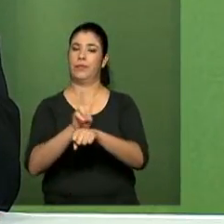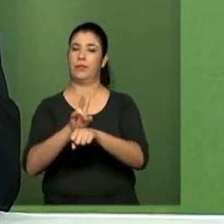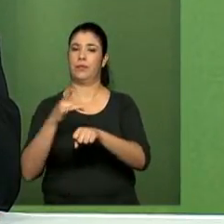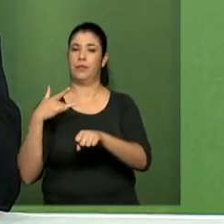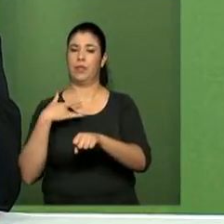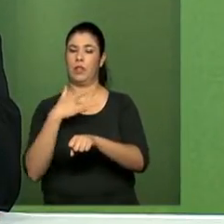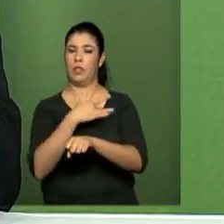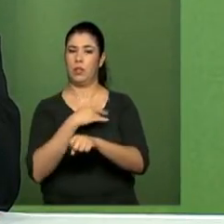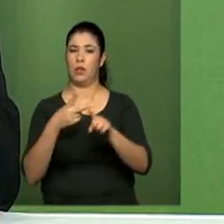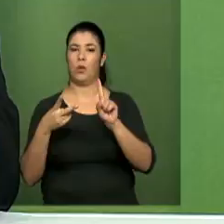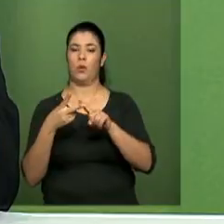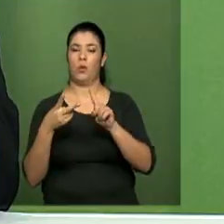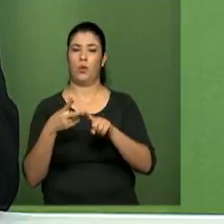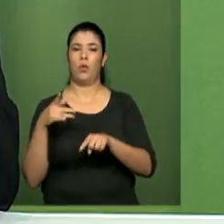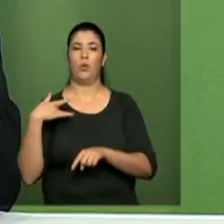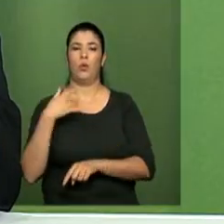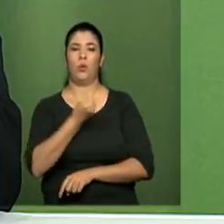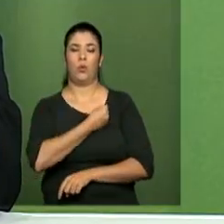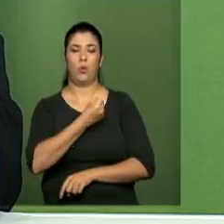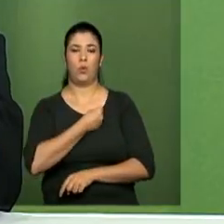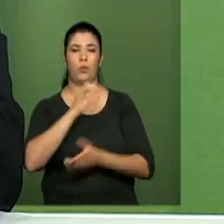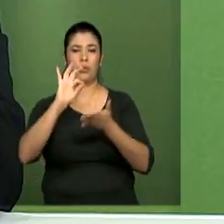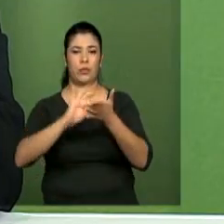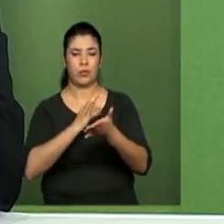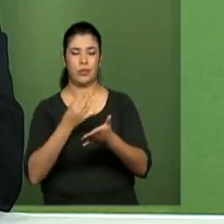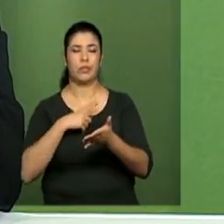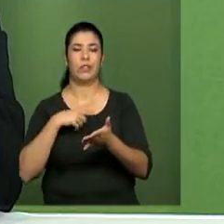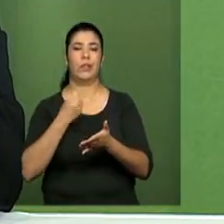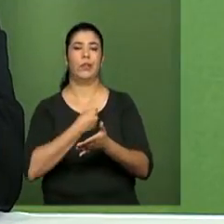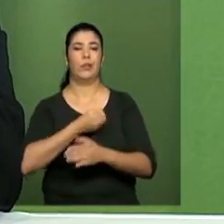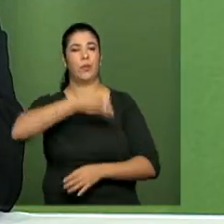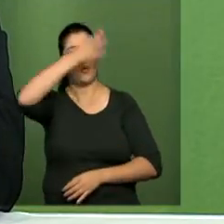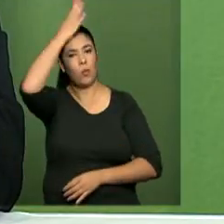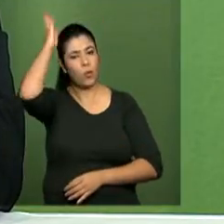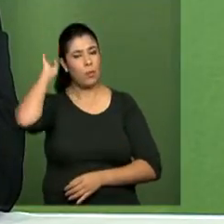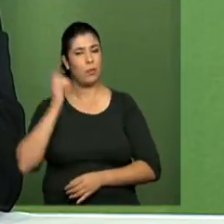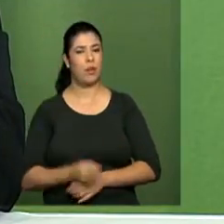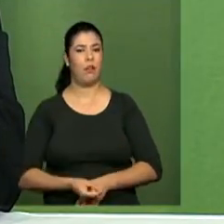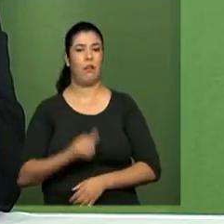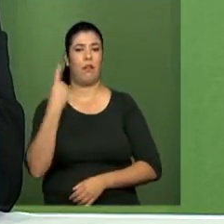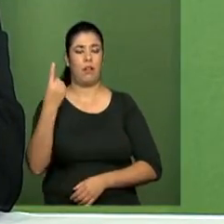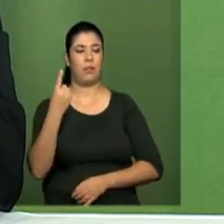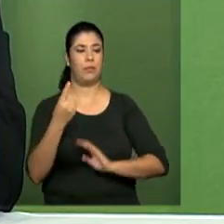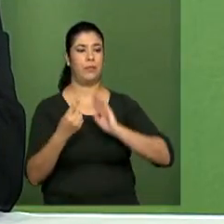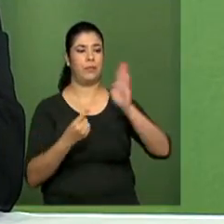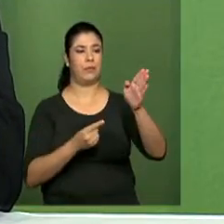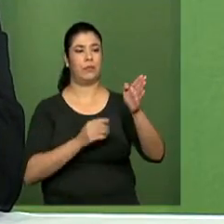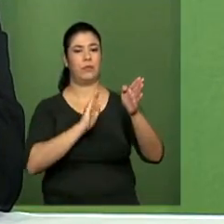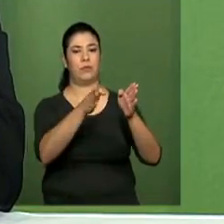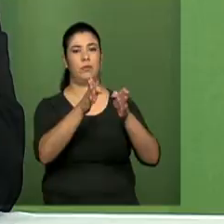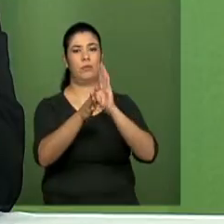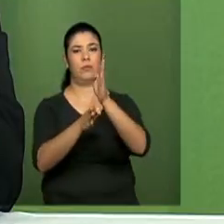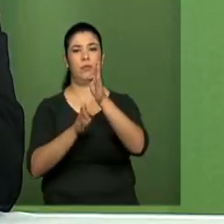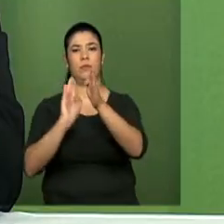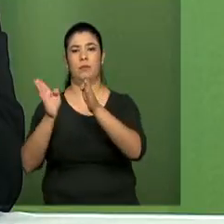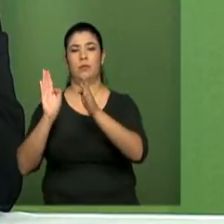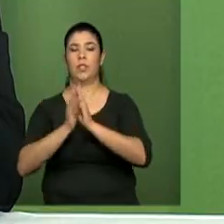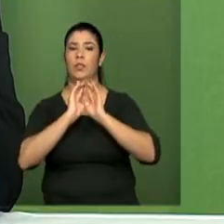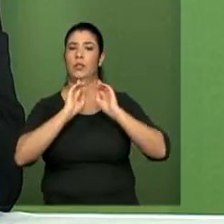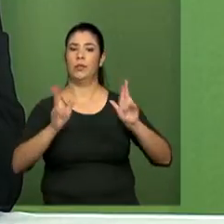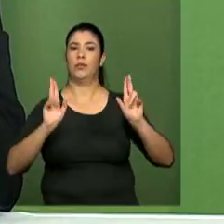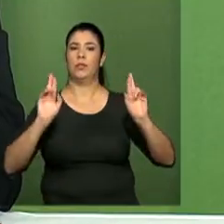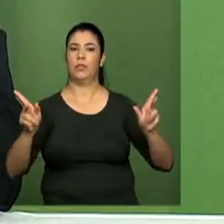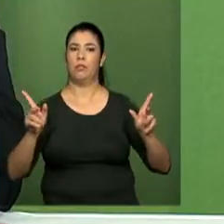número do meio ambiente o número do corpo de bombeiro cada um num balcão cada um fazendo o seu